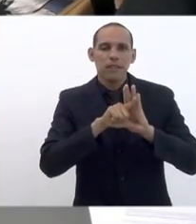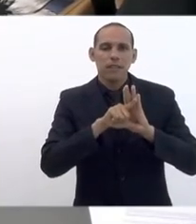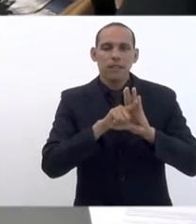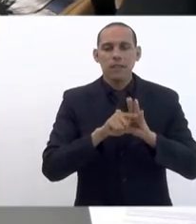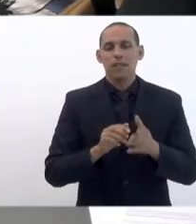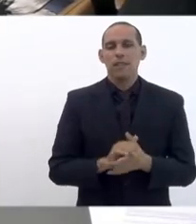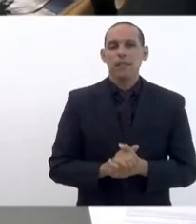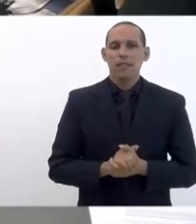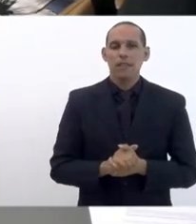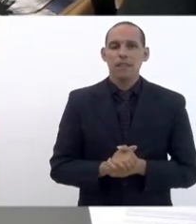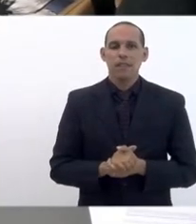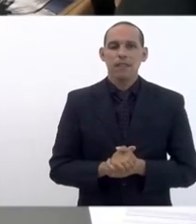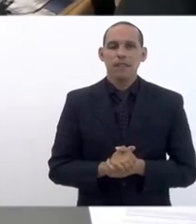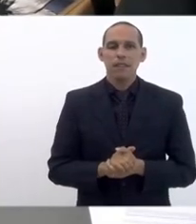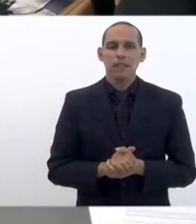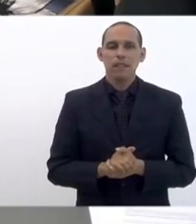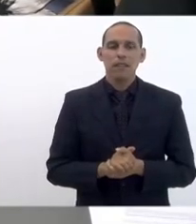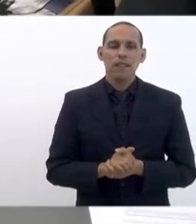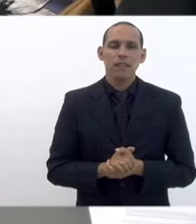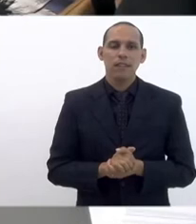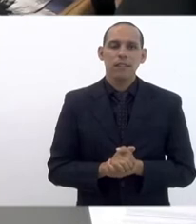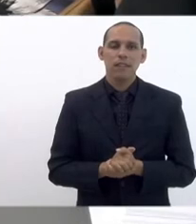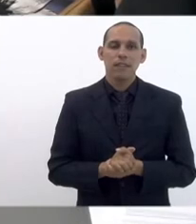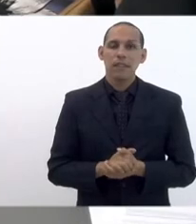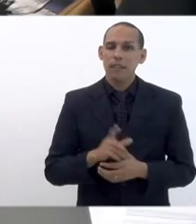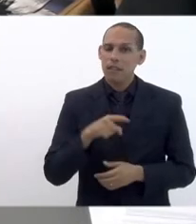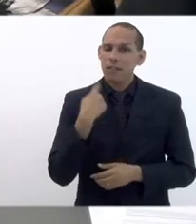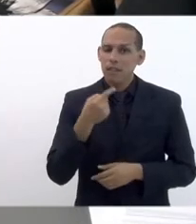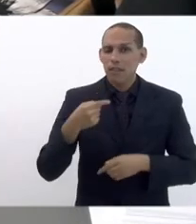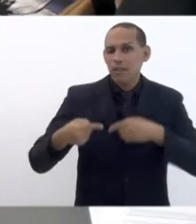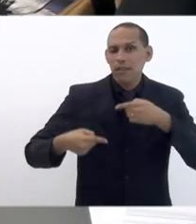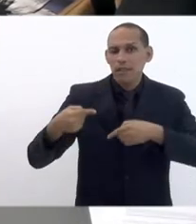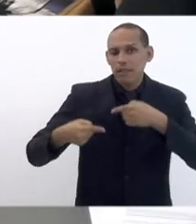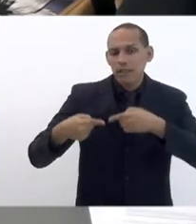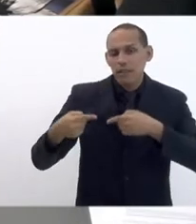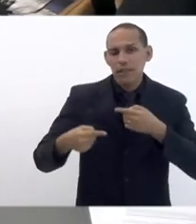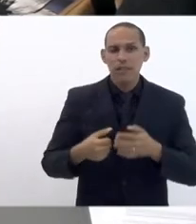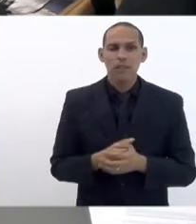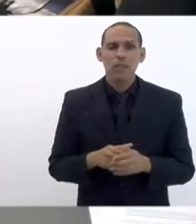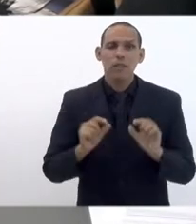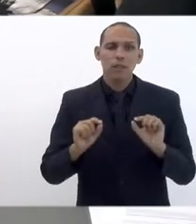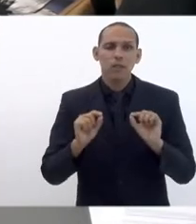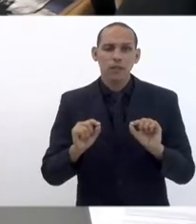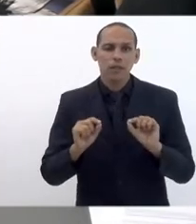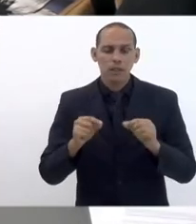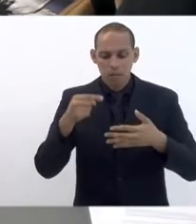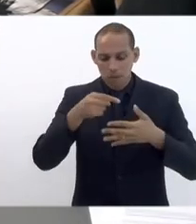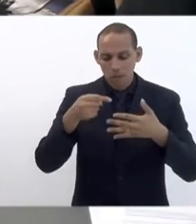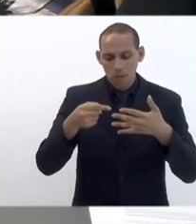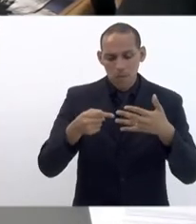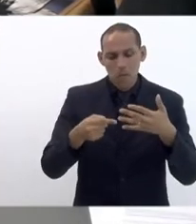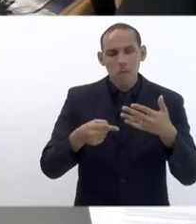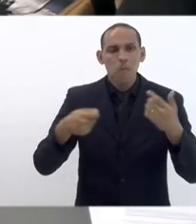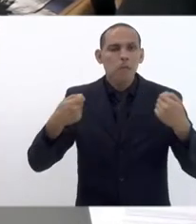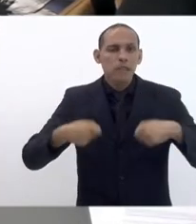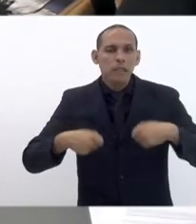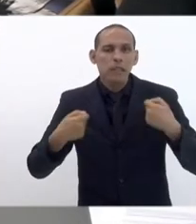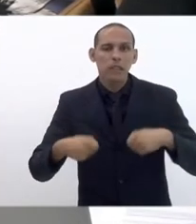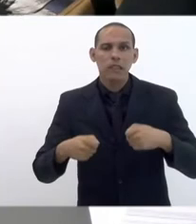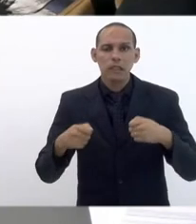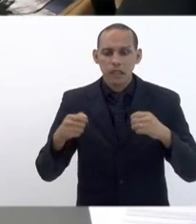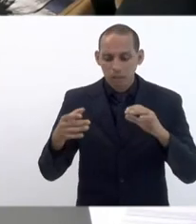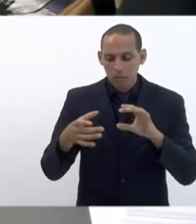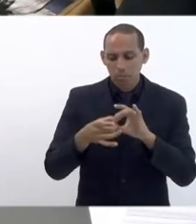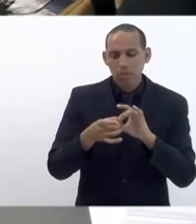juridicidade. Porque o que a gente está discutindo são critérios necessários para a questão da anexação